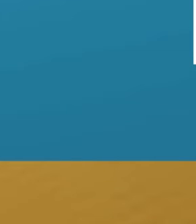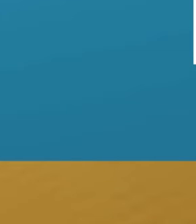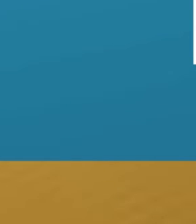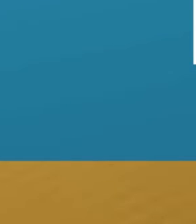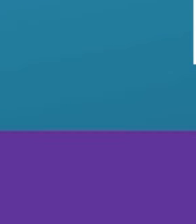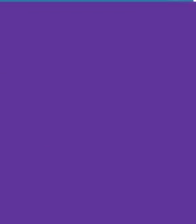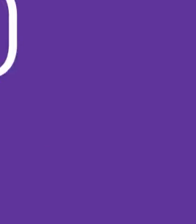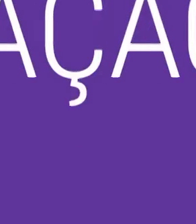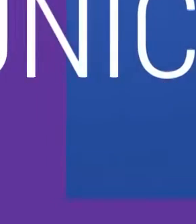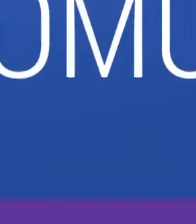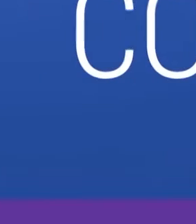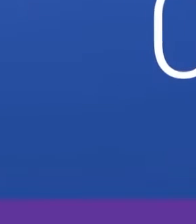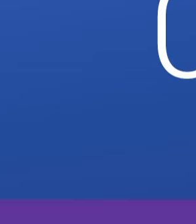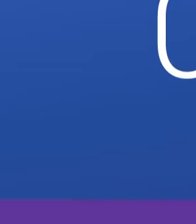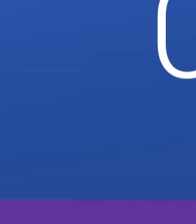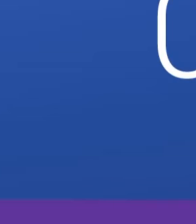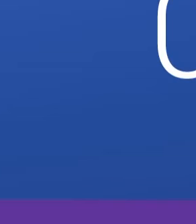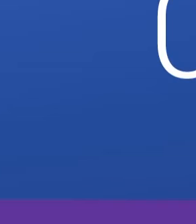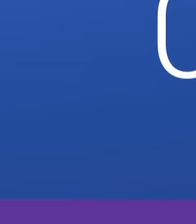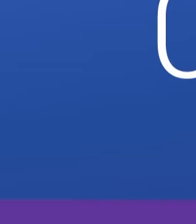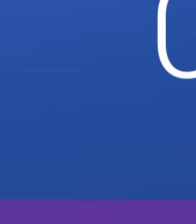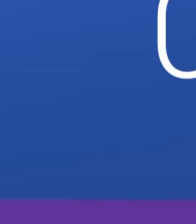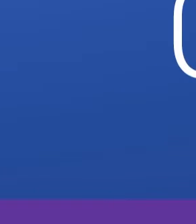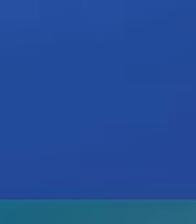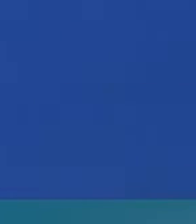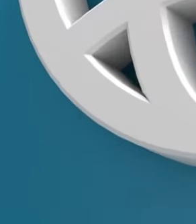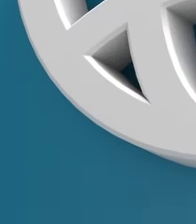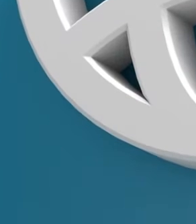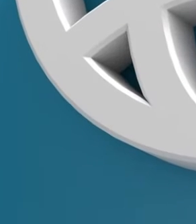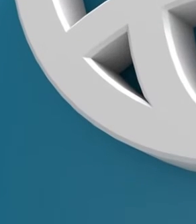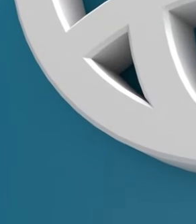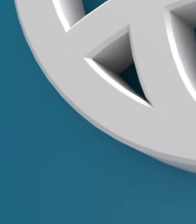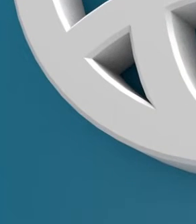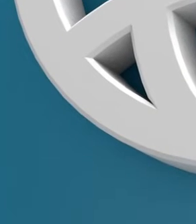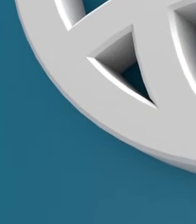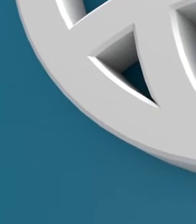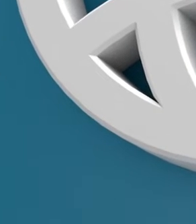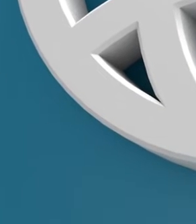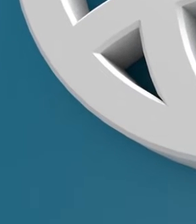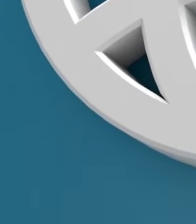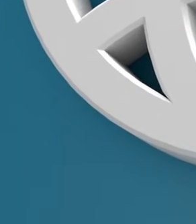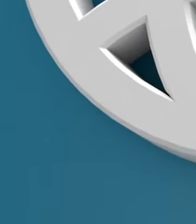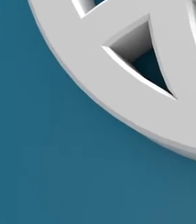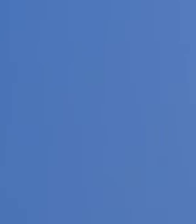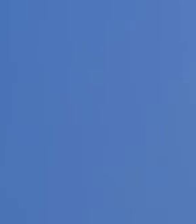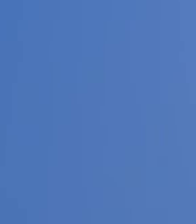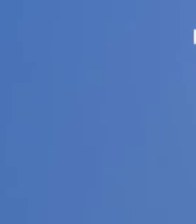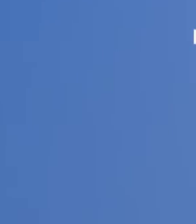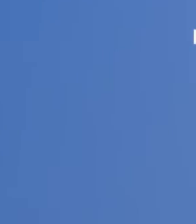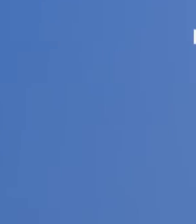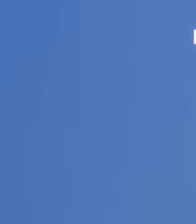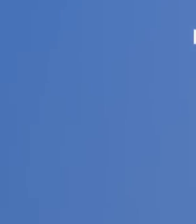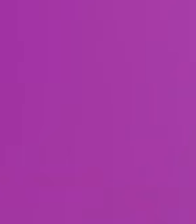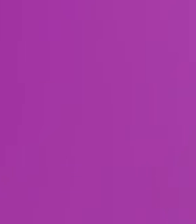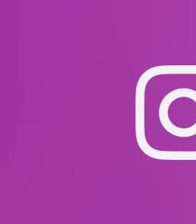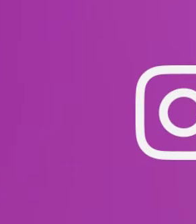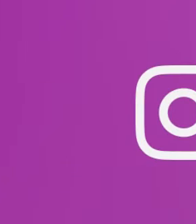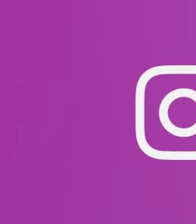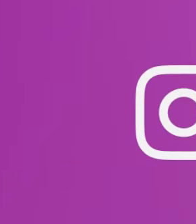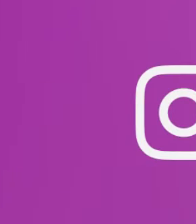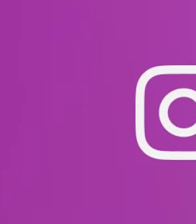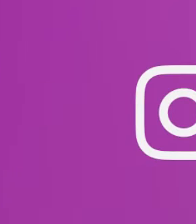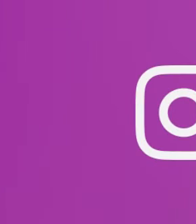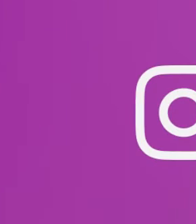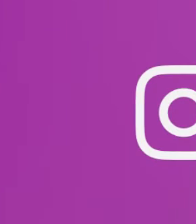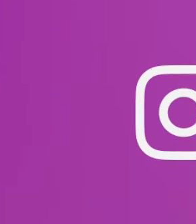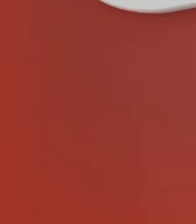temos vários canais de comunicação. Confira o que acontece na Câmara pelo site e pelas nossas redes sociais, como Facebook,